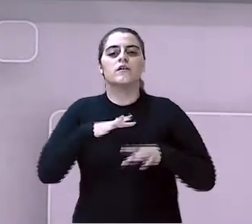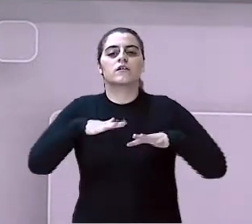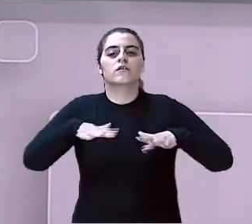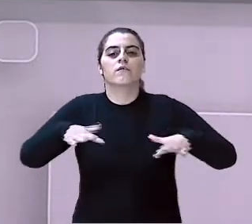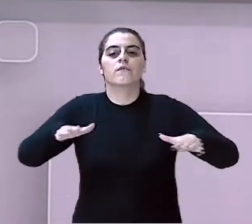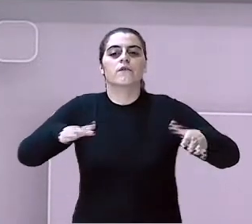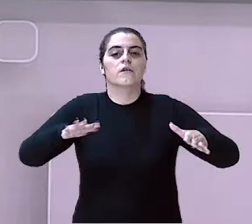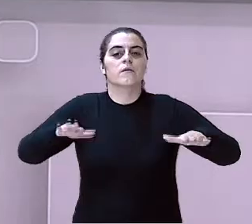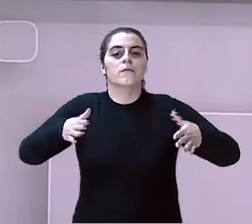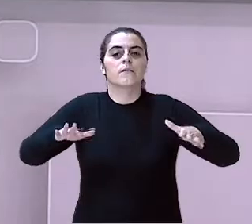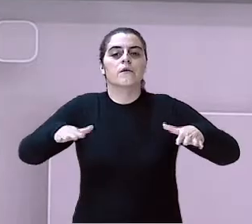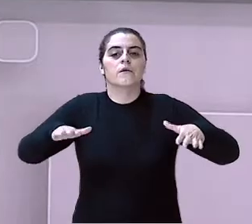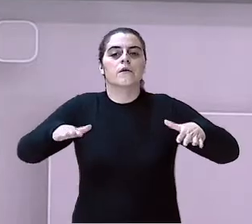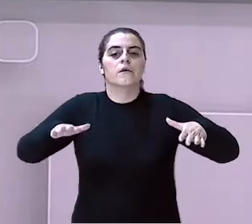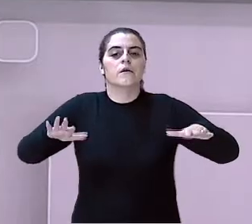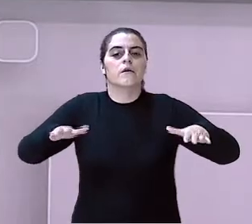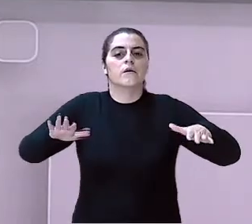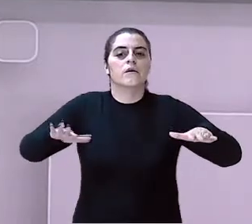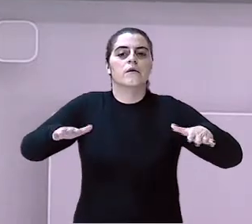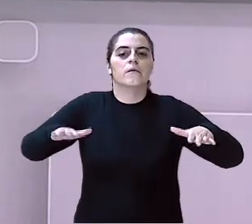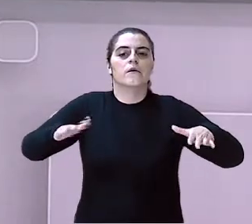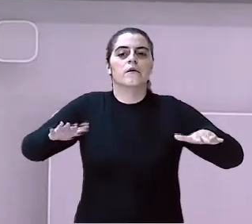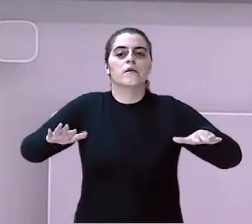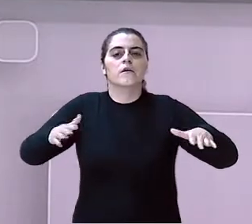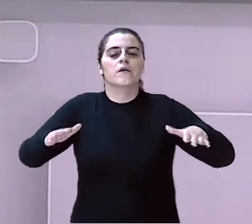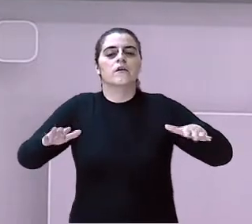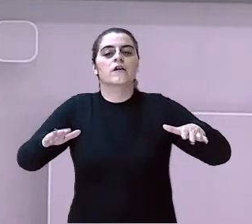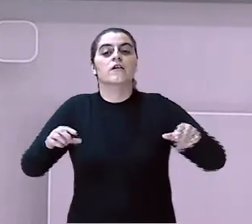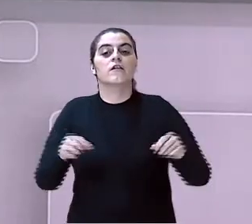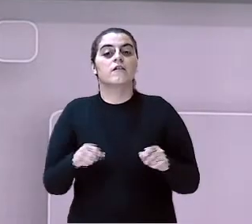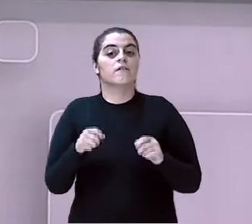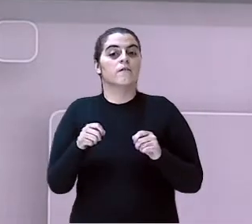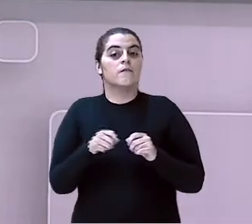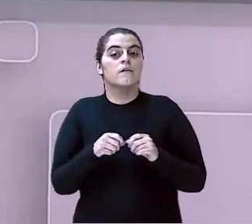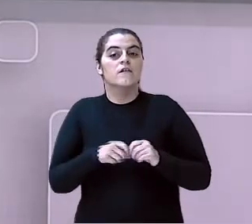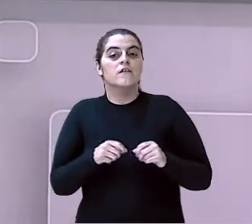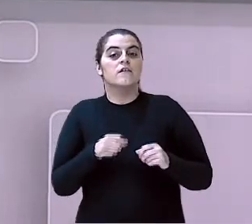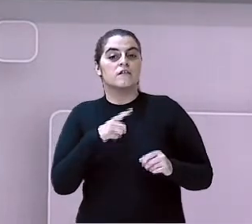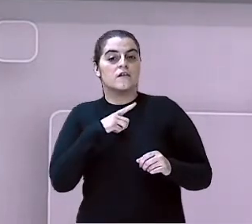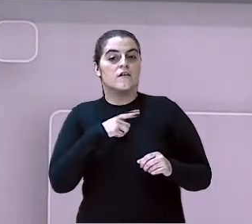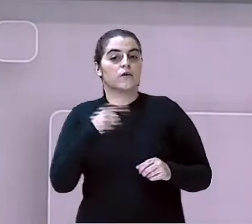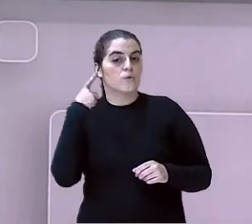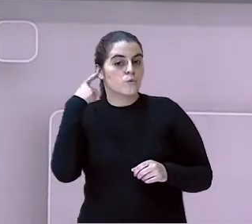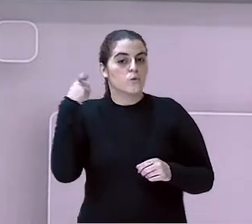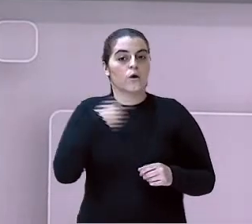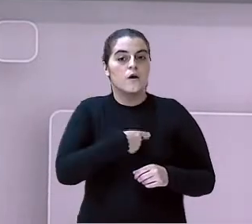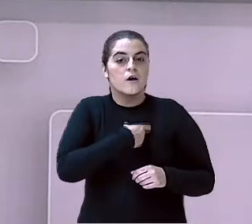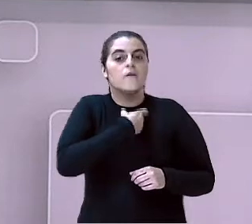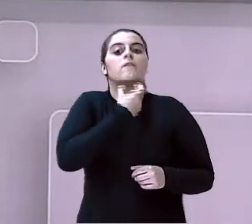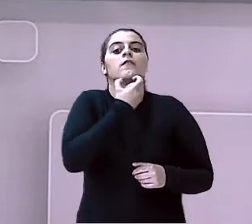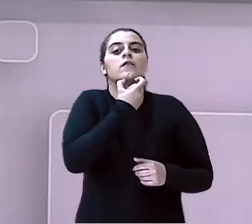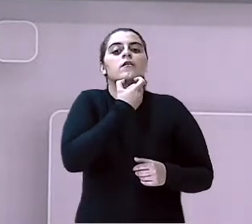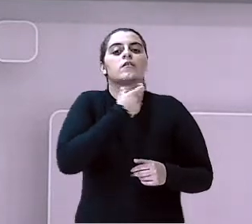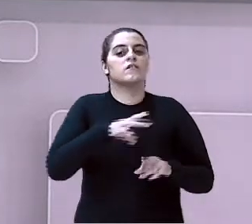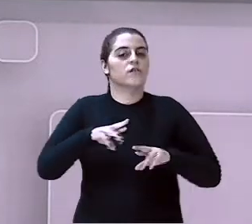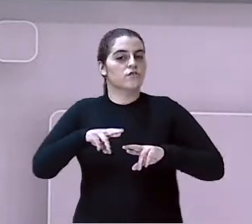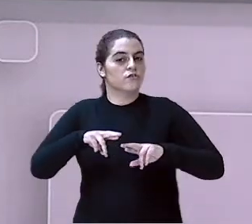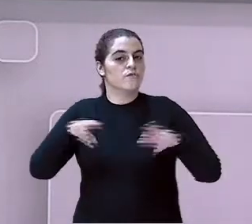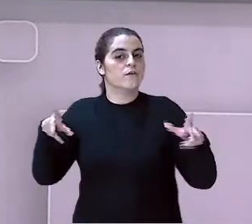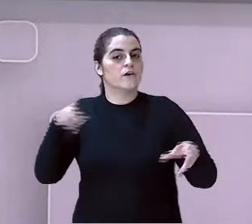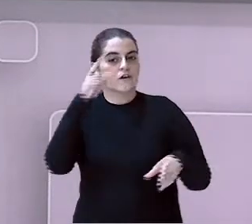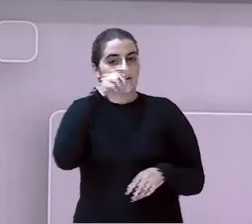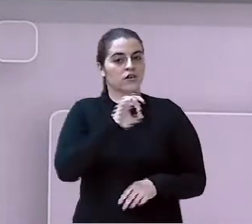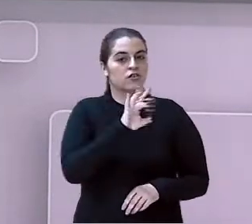vibram, elas mexem, né, entre elas, que produz a minha voz. A minha voz é diferente da